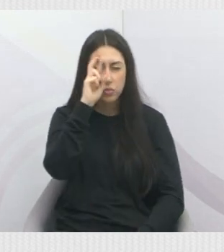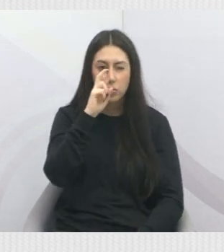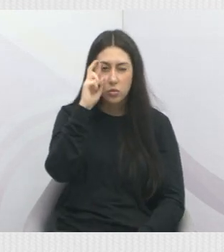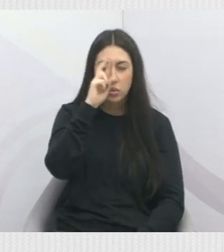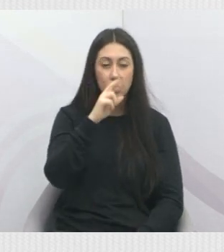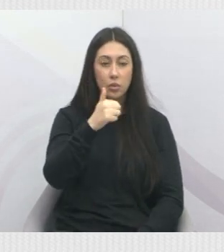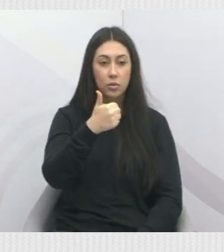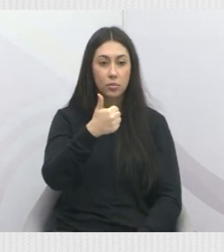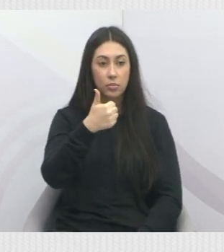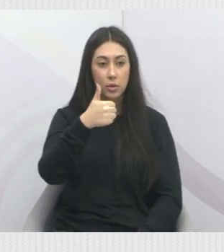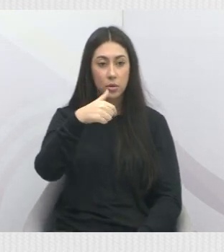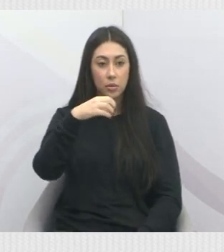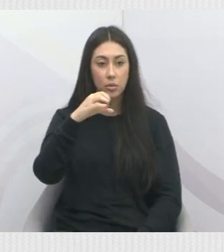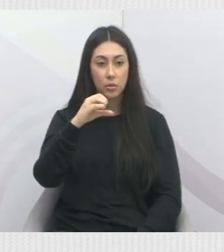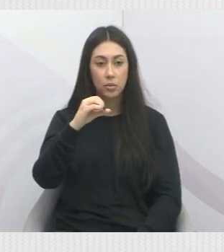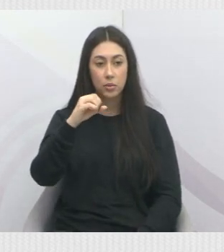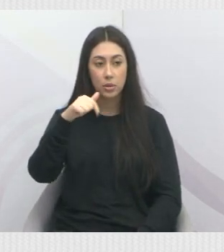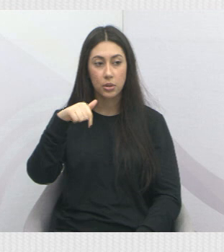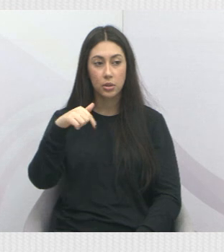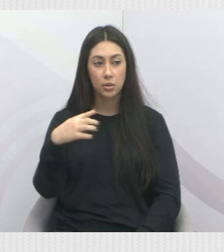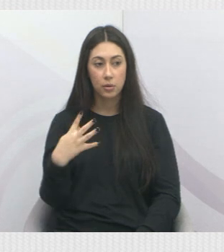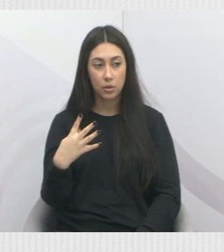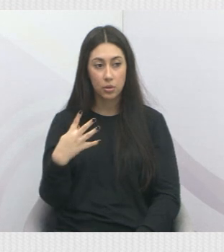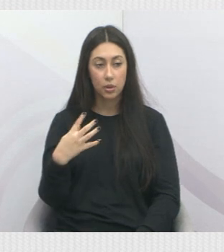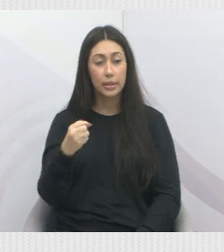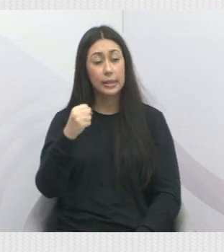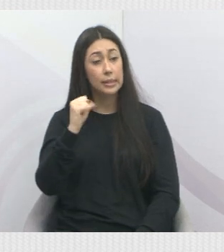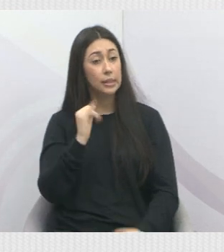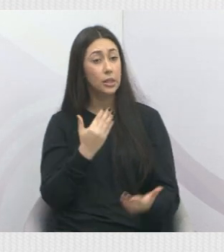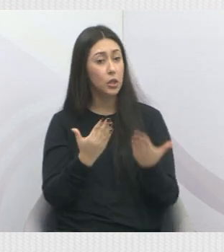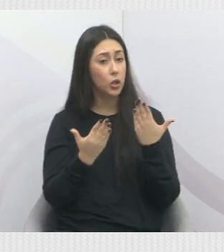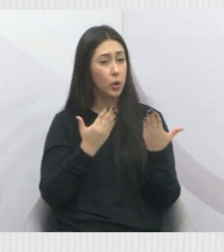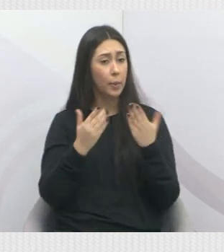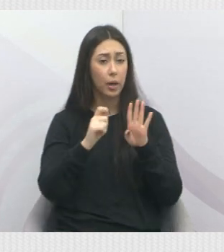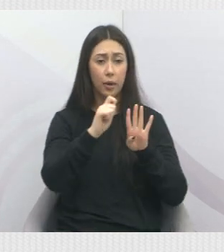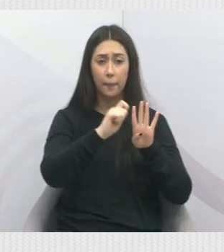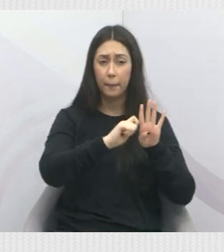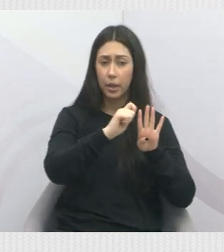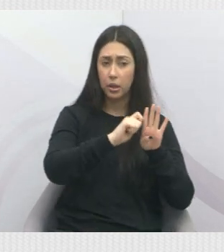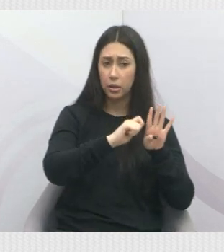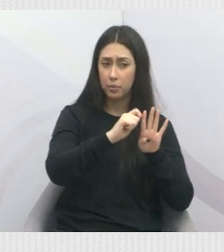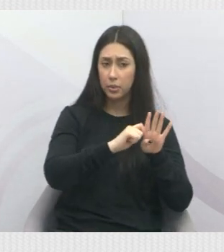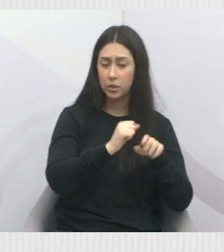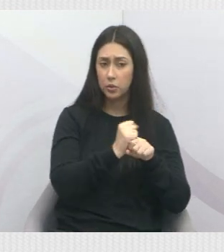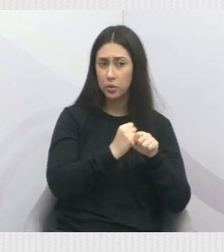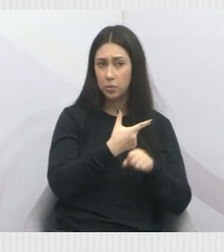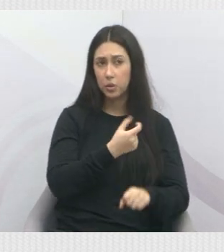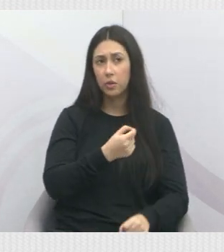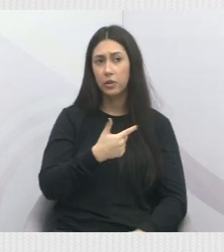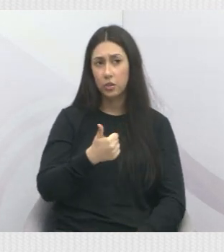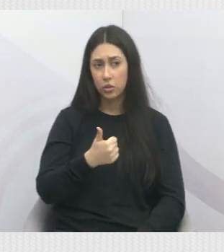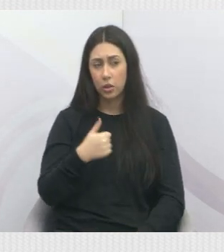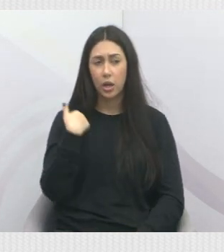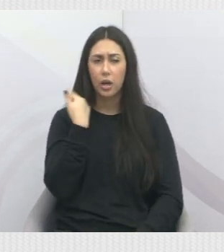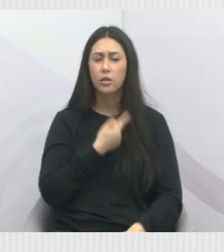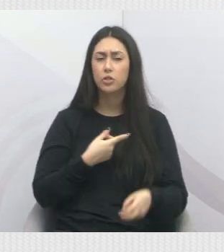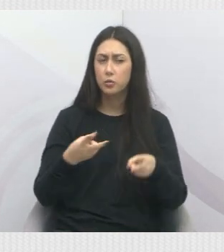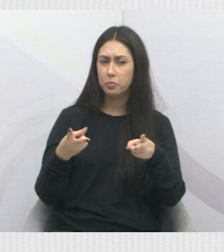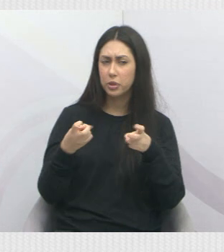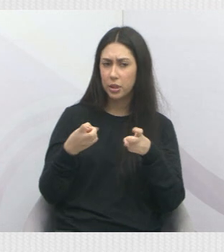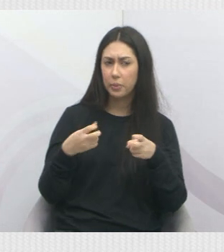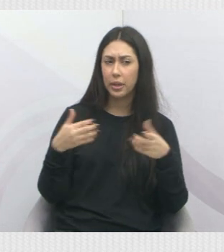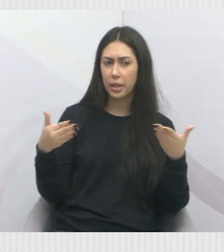de 1.074. Se comparado ao primeiro quadrimestre de 2021, nós podemos perceber que tivemos